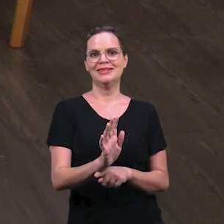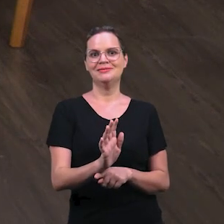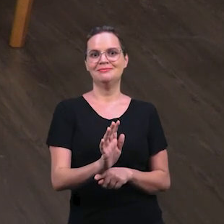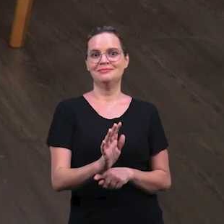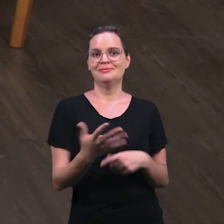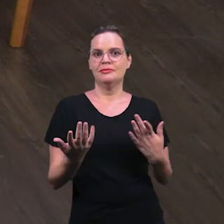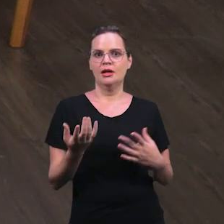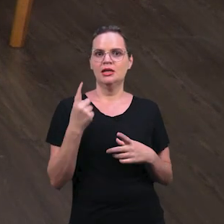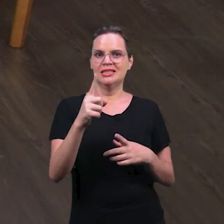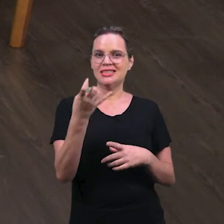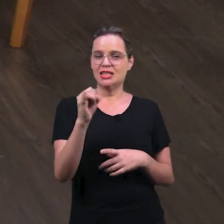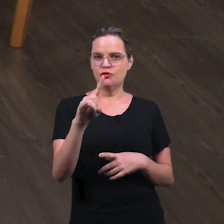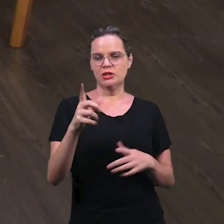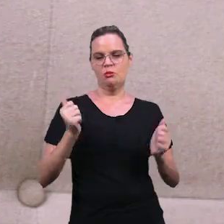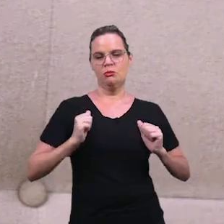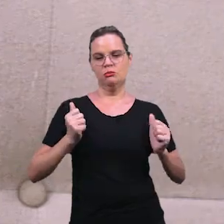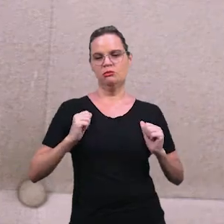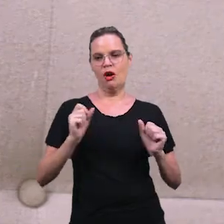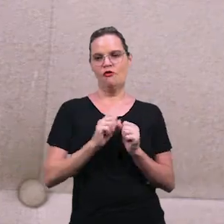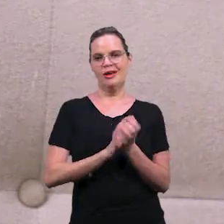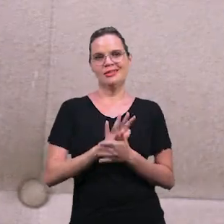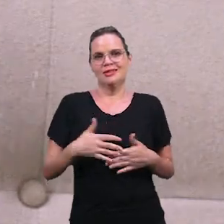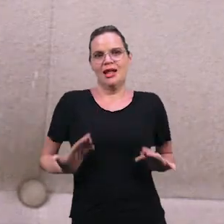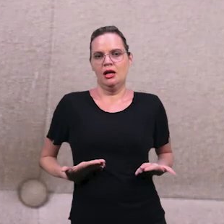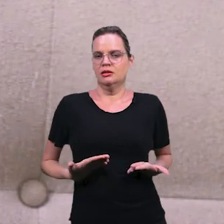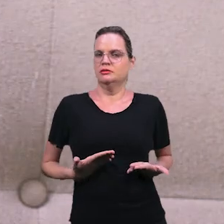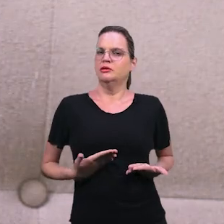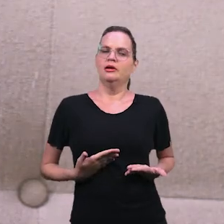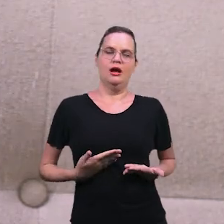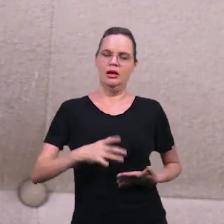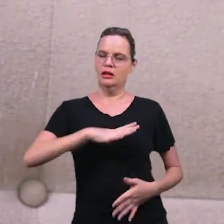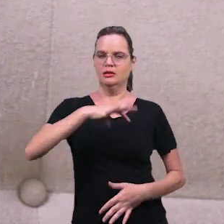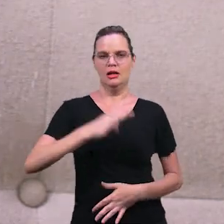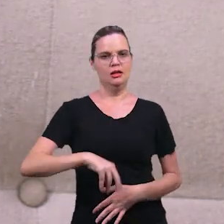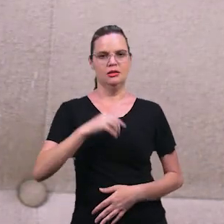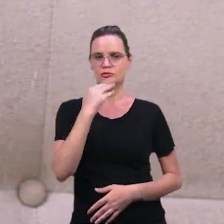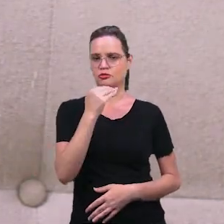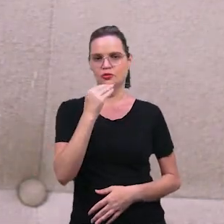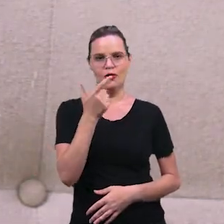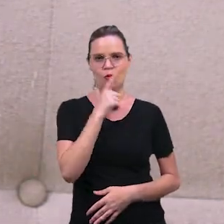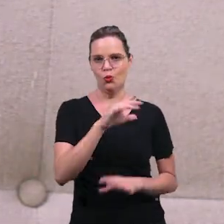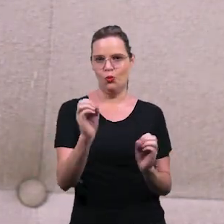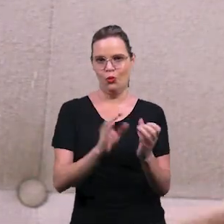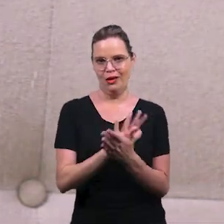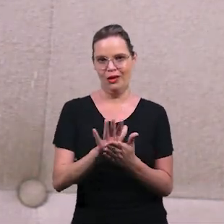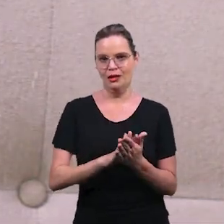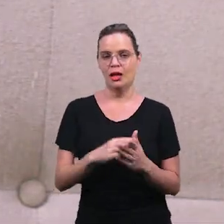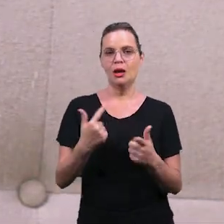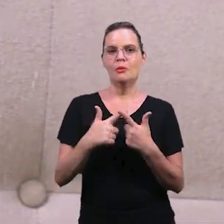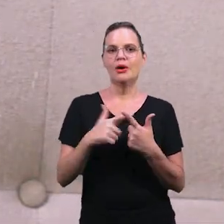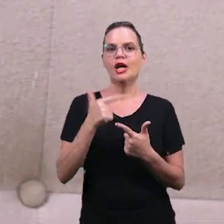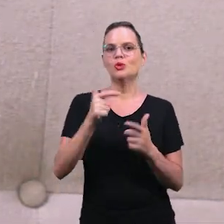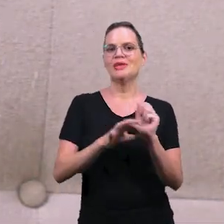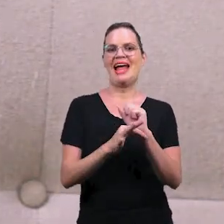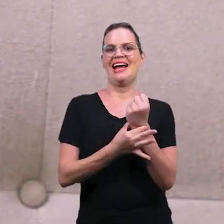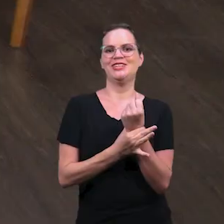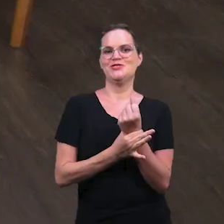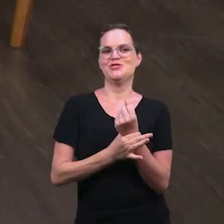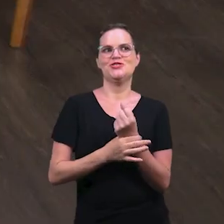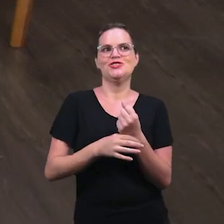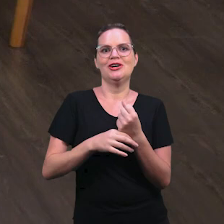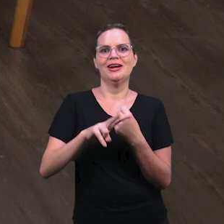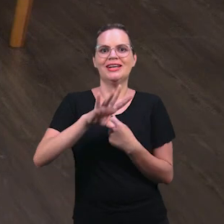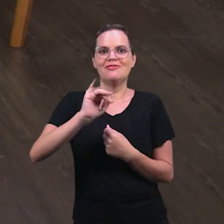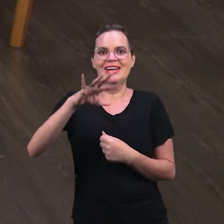Agora, se você não fizer, aí a resposta já está dada, né? Não há garantias de um método, né? Não há garantias,